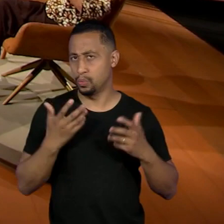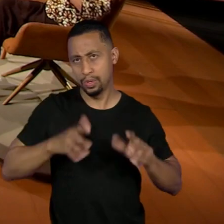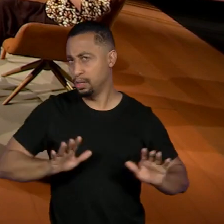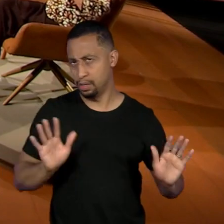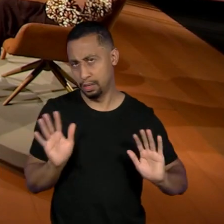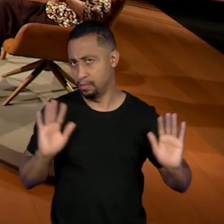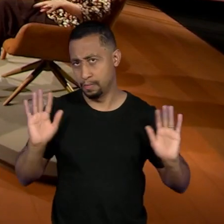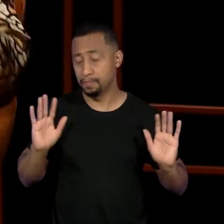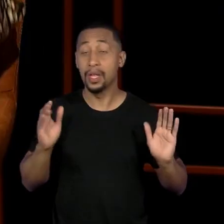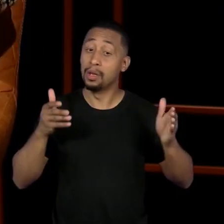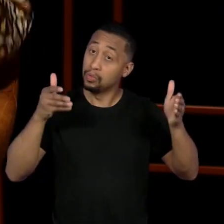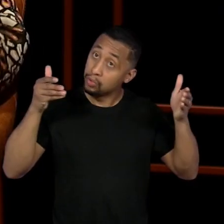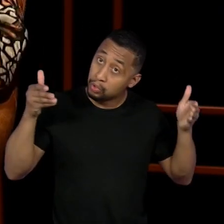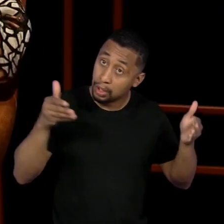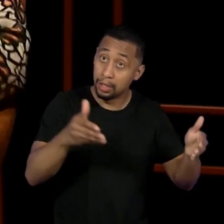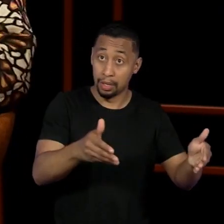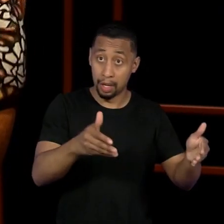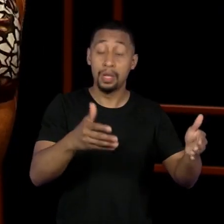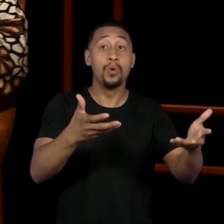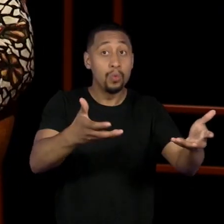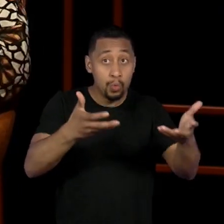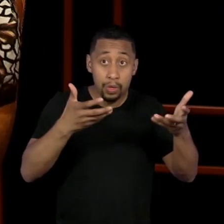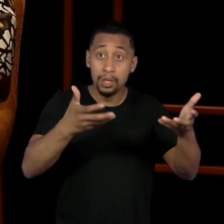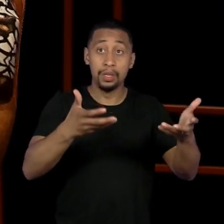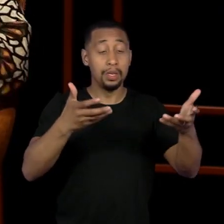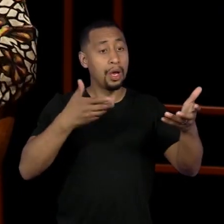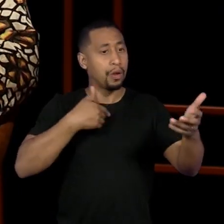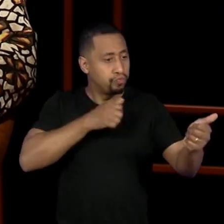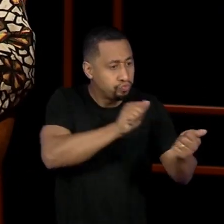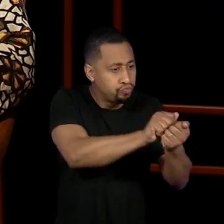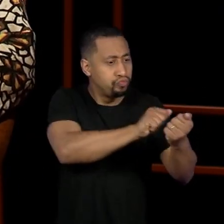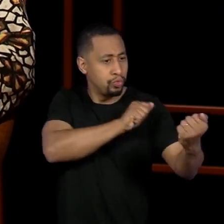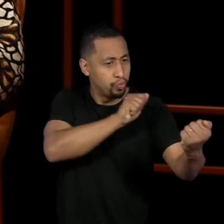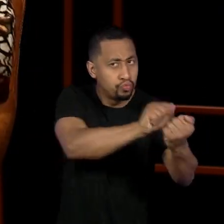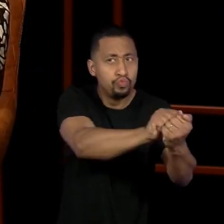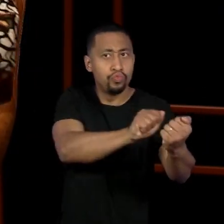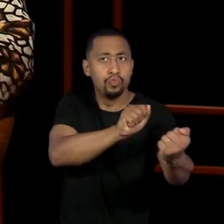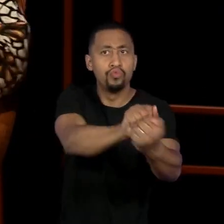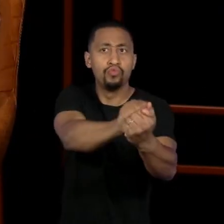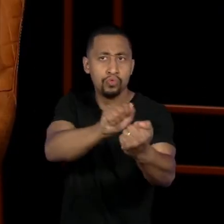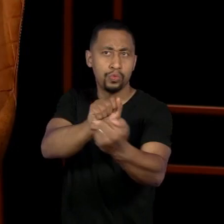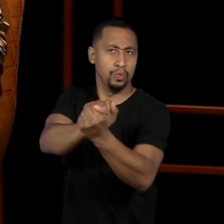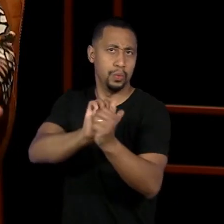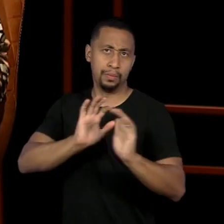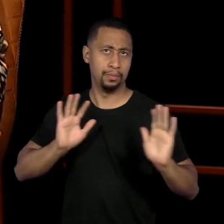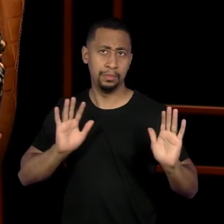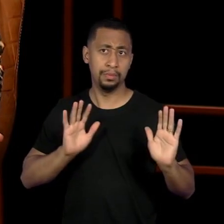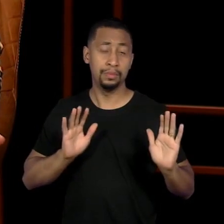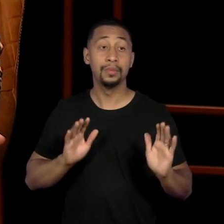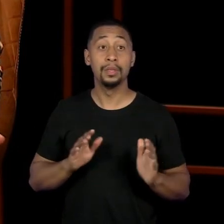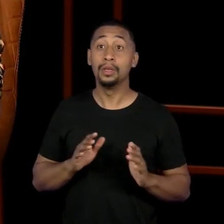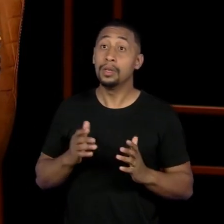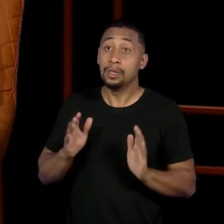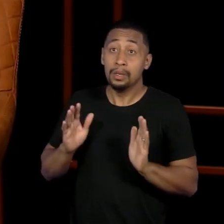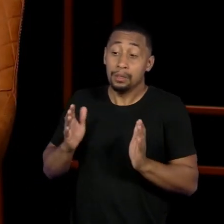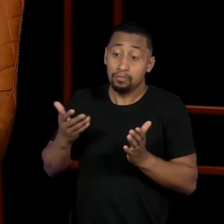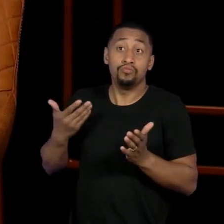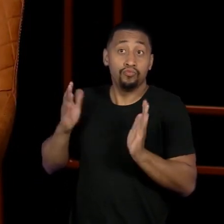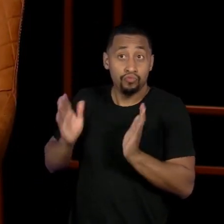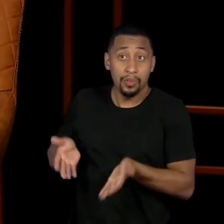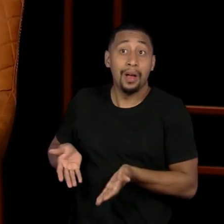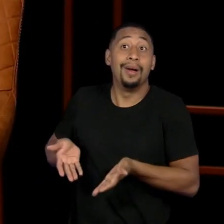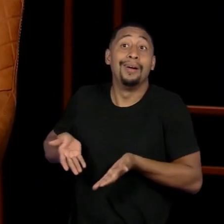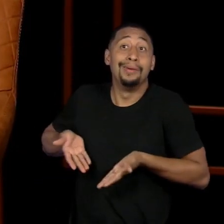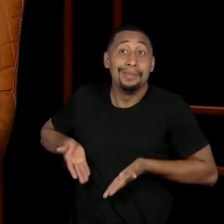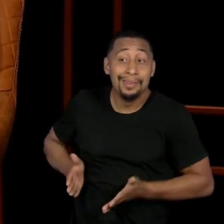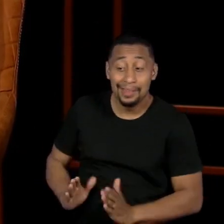Não, eu cheguei para realizar aquilo que eu queria. Até porque eu já trabalho. estava ótima, né? Eu já tinha tido uma filha. Eu ainda tive a